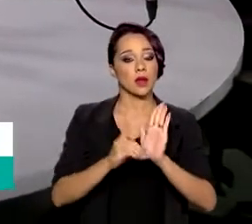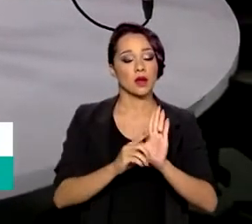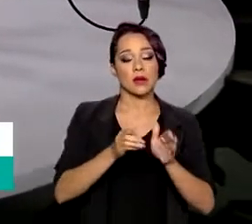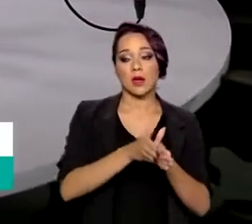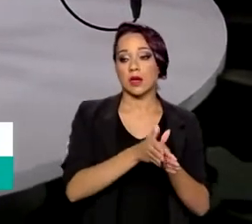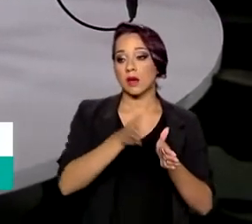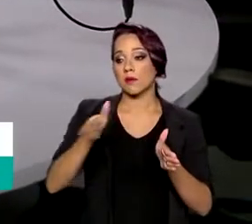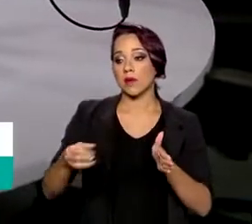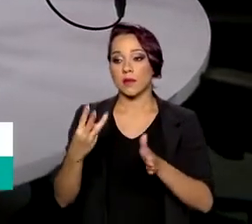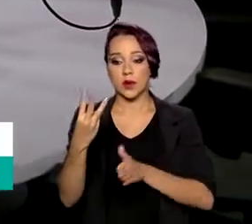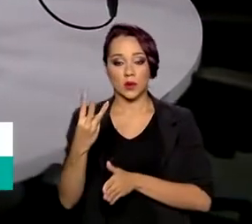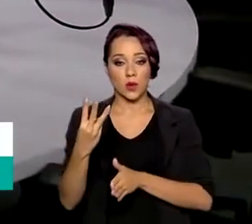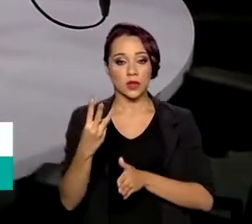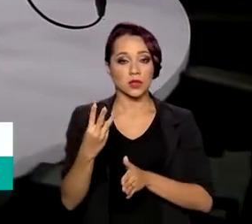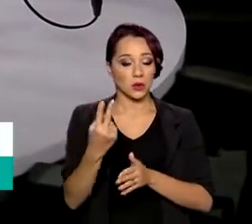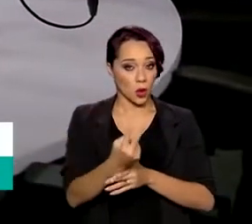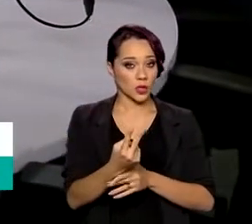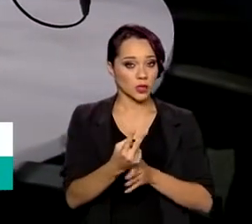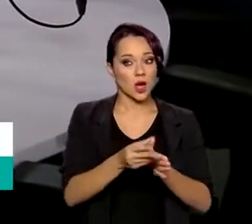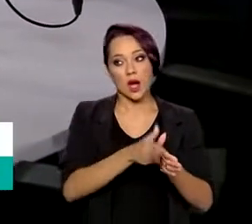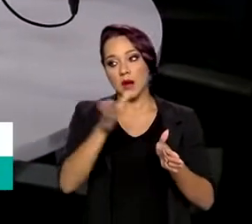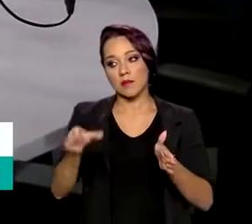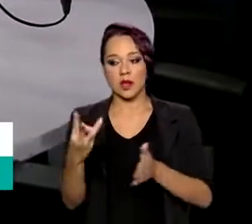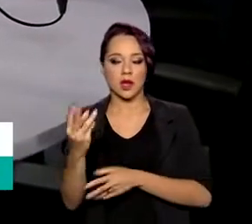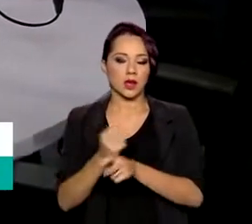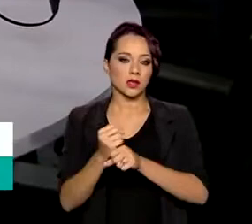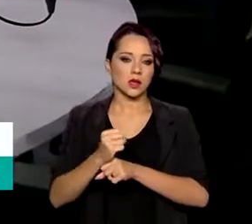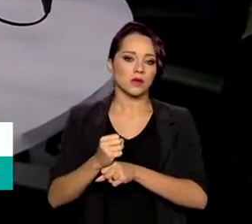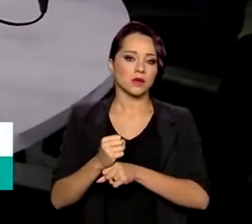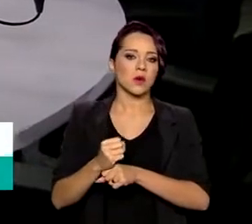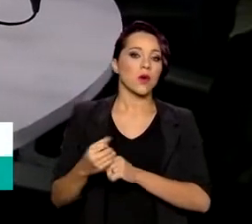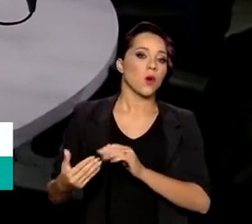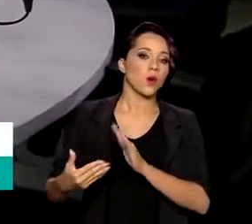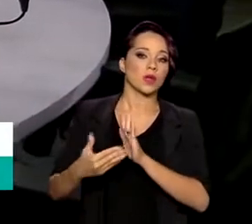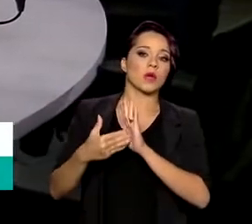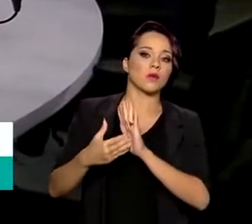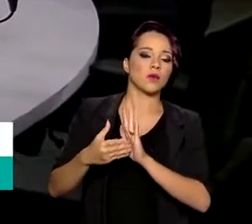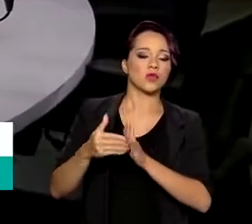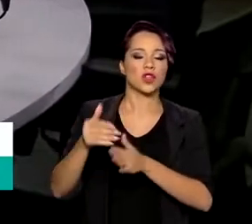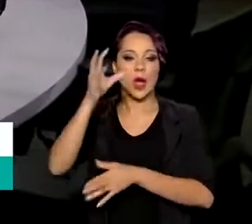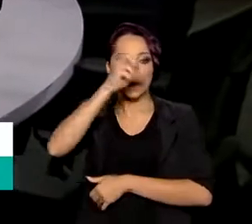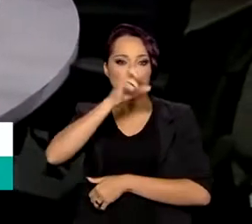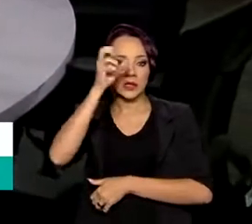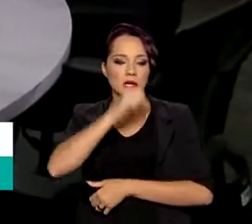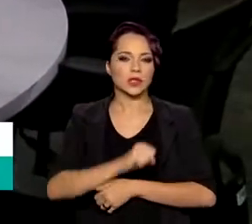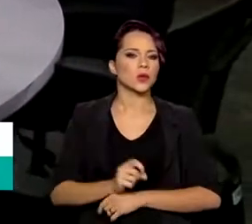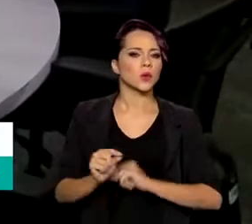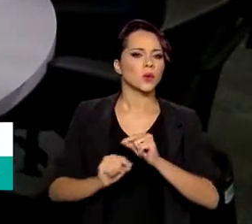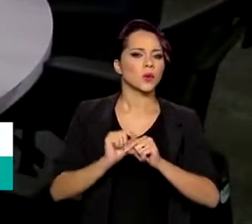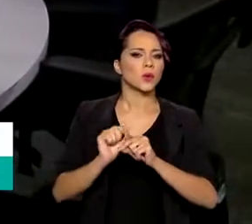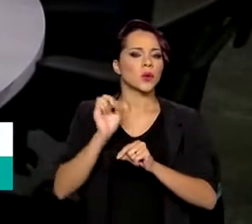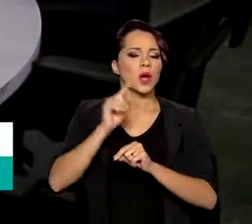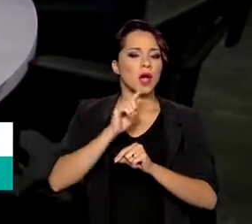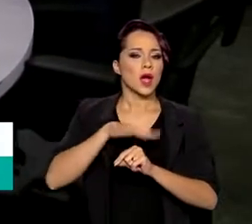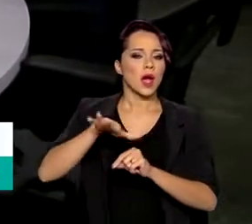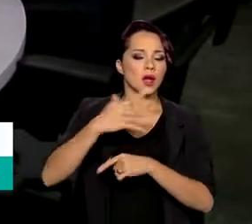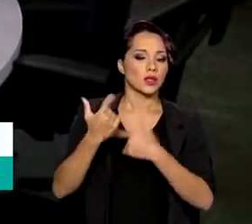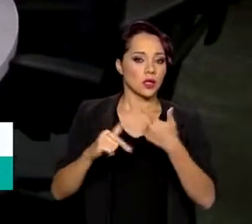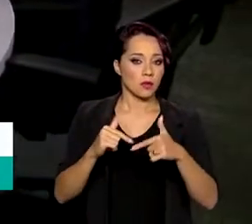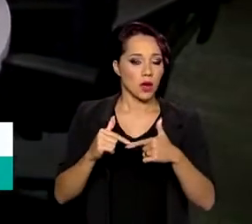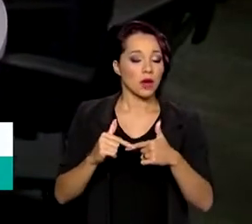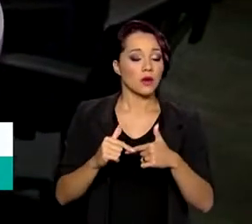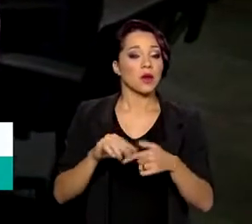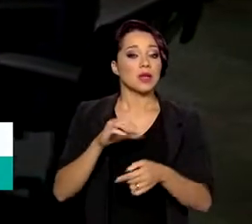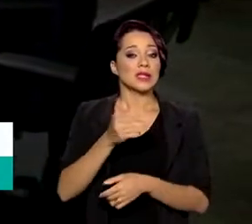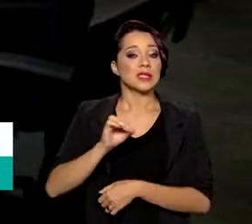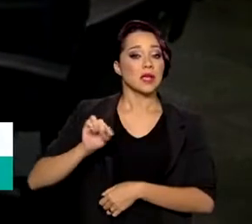amplia de 2 para 3 anos o prazo máximo da aprendizagem. A ideia é incluir no mercado de trabalho